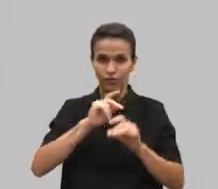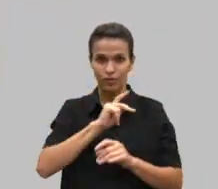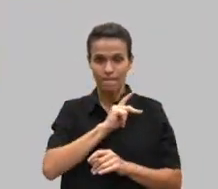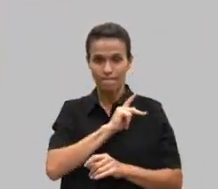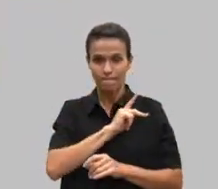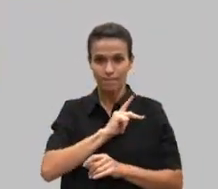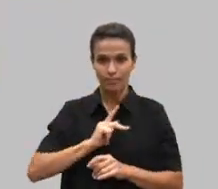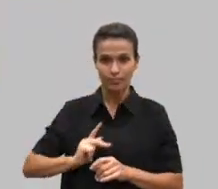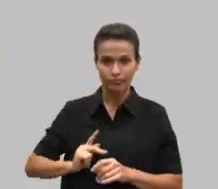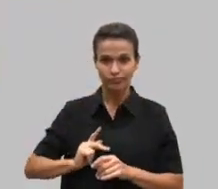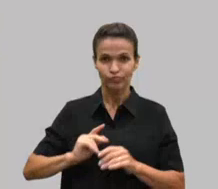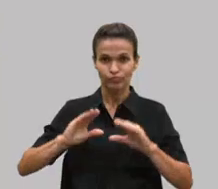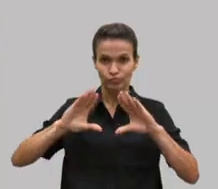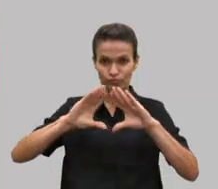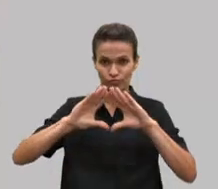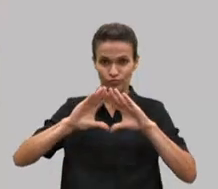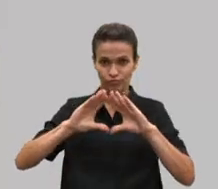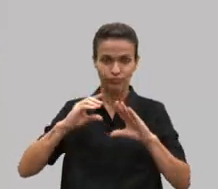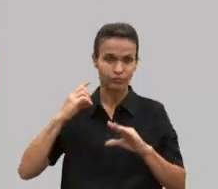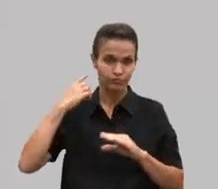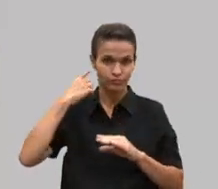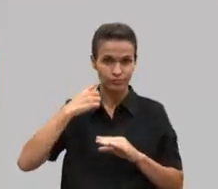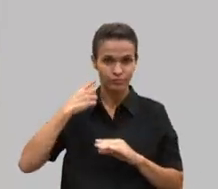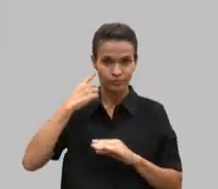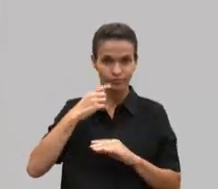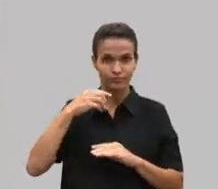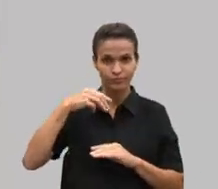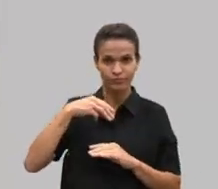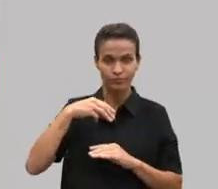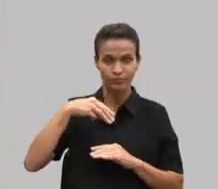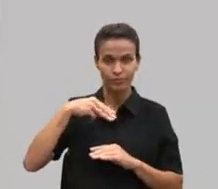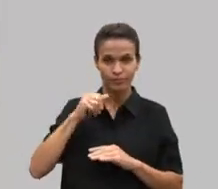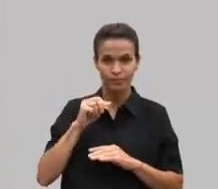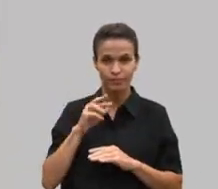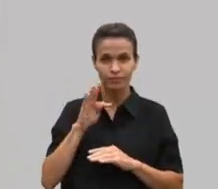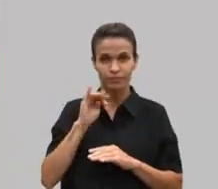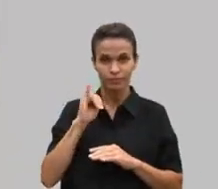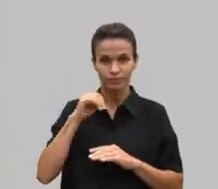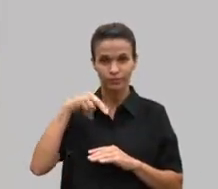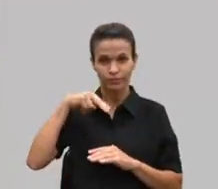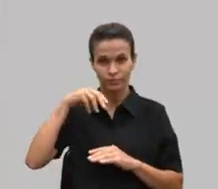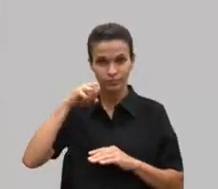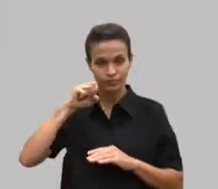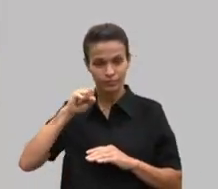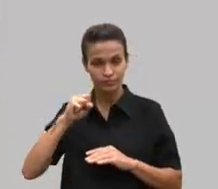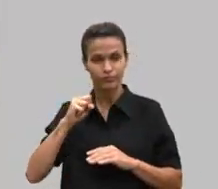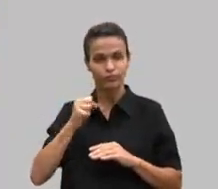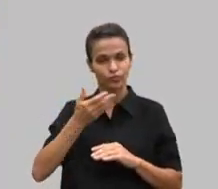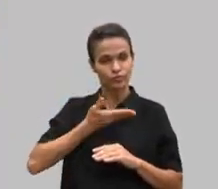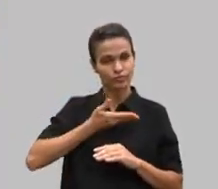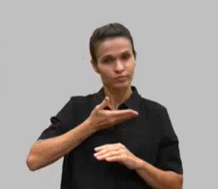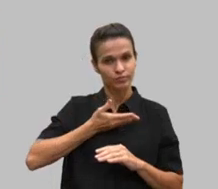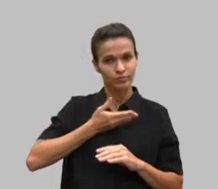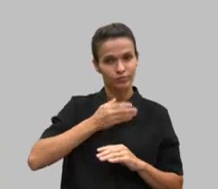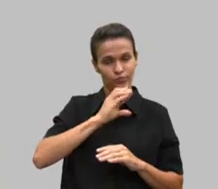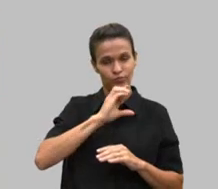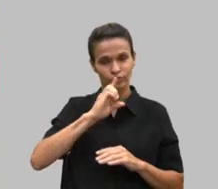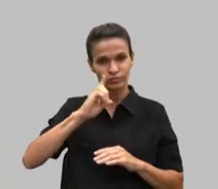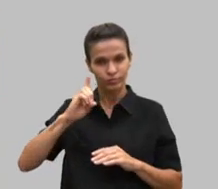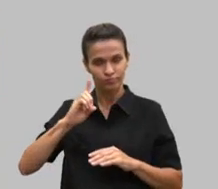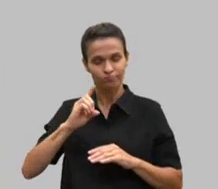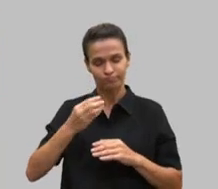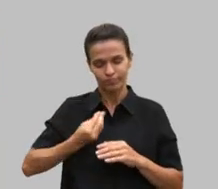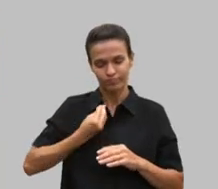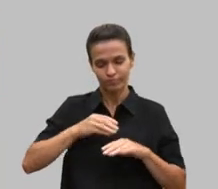o senhor Deputado Tadeu Martins leite aos meus colegas coordenadores aqui presente na mesa e as autoridades